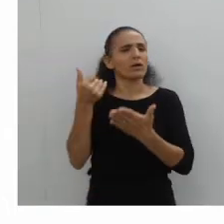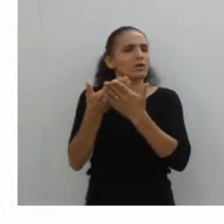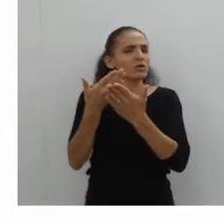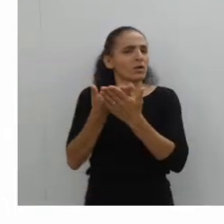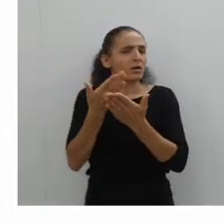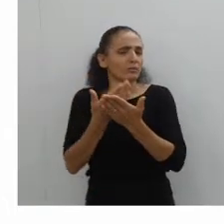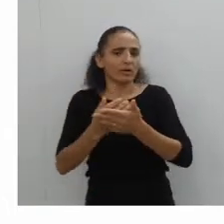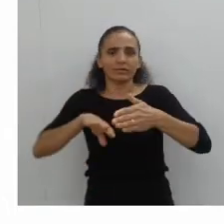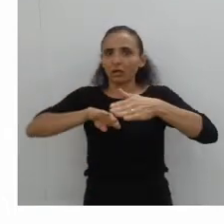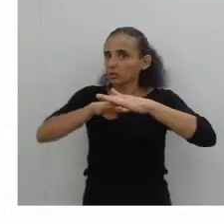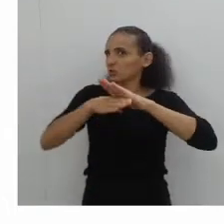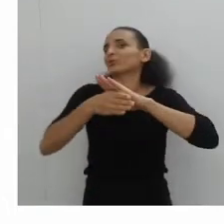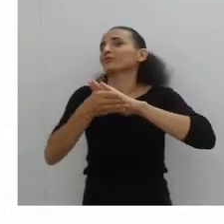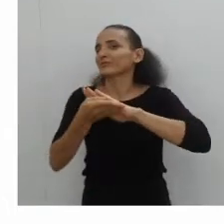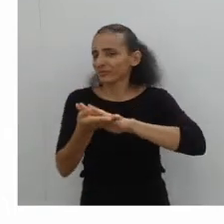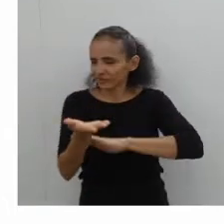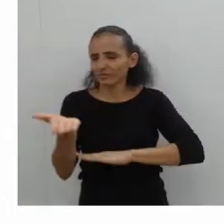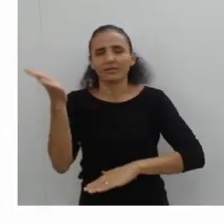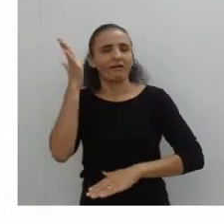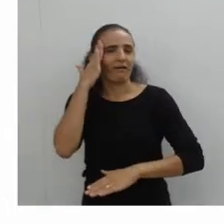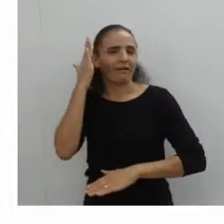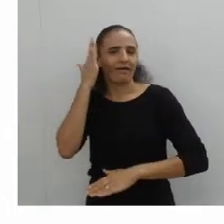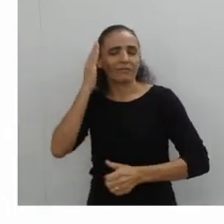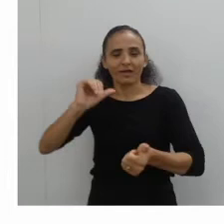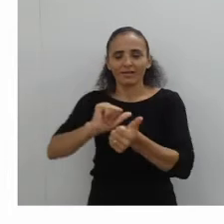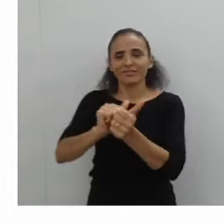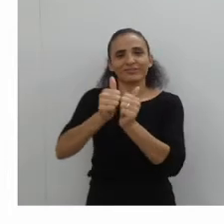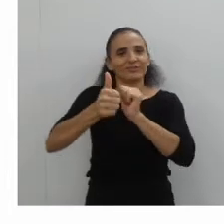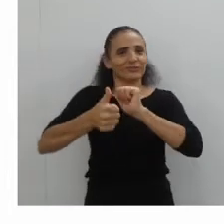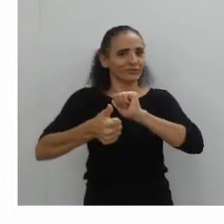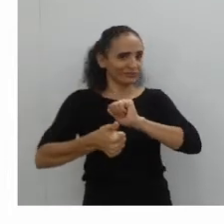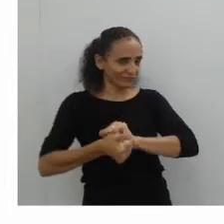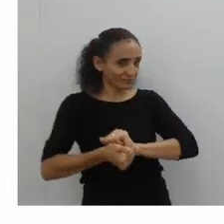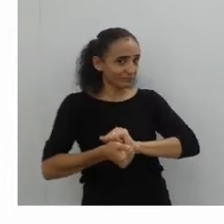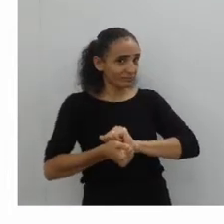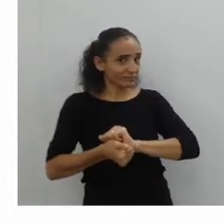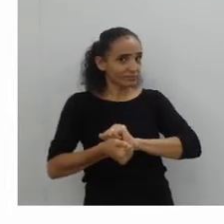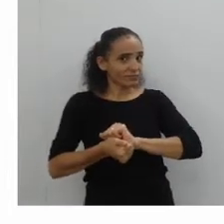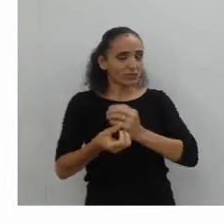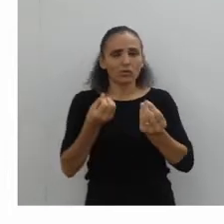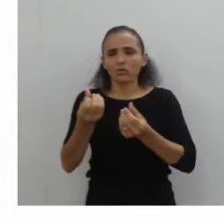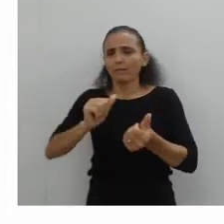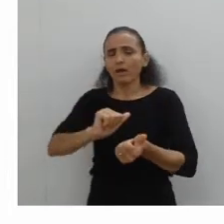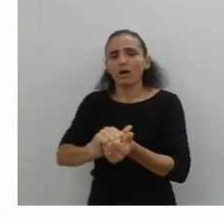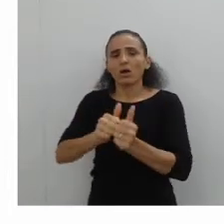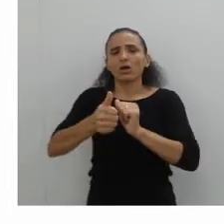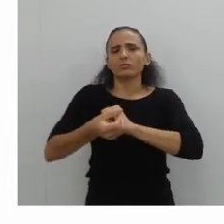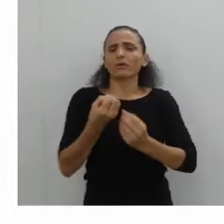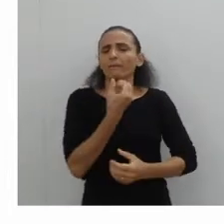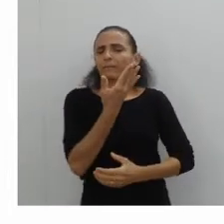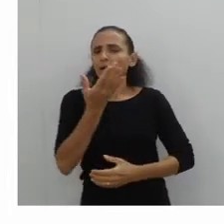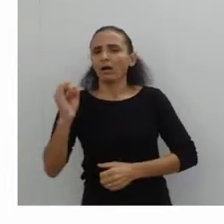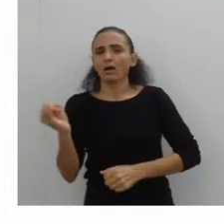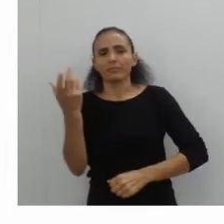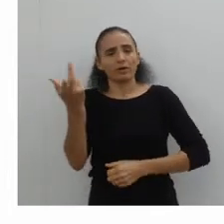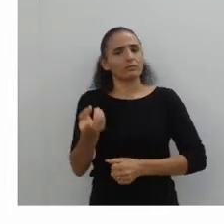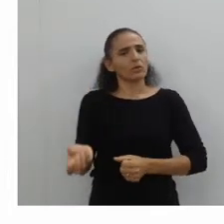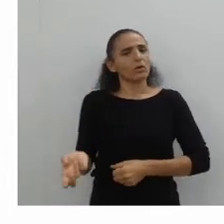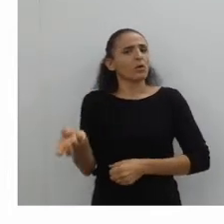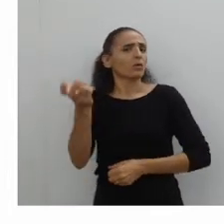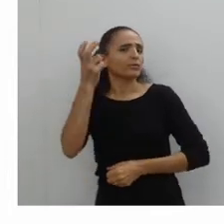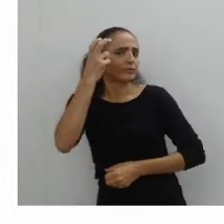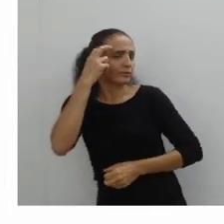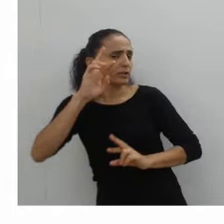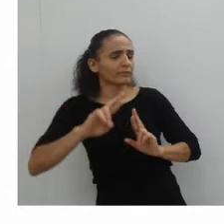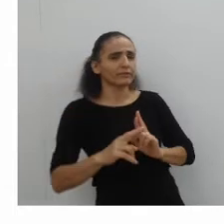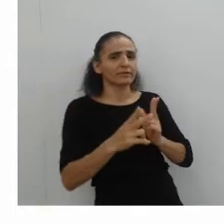se acostumando aí, com a ideia de jogo, tá bom? Jogo e esporte são dois fenômenos culturais que eles são